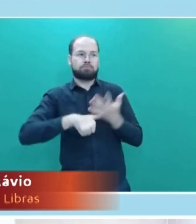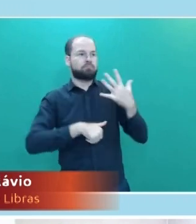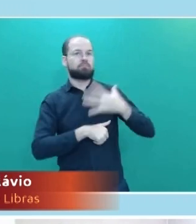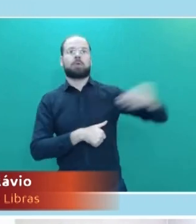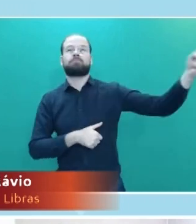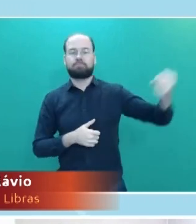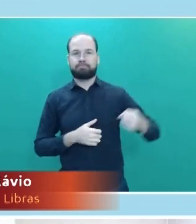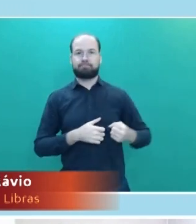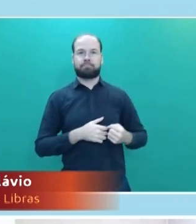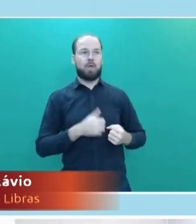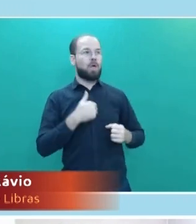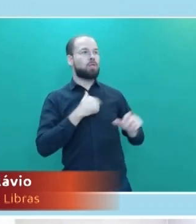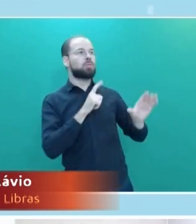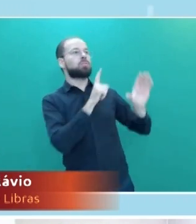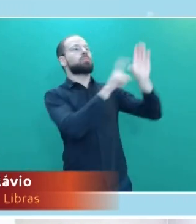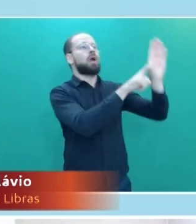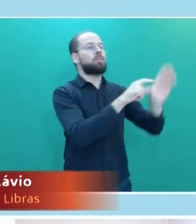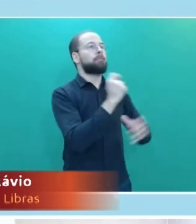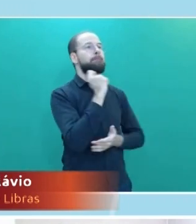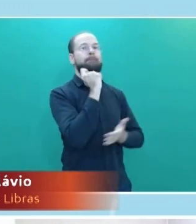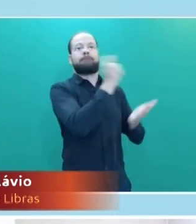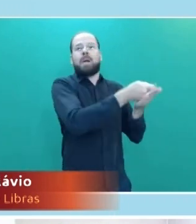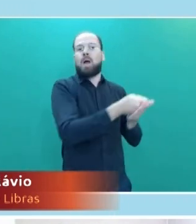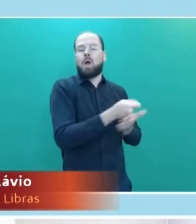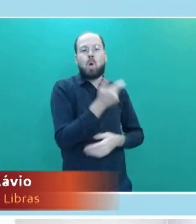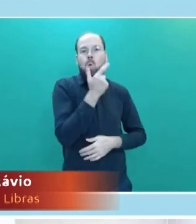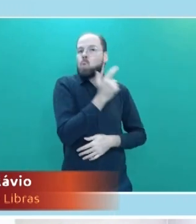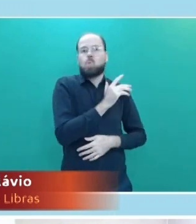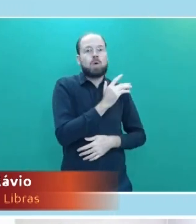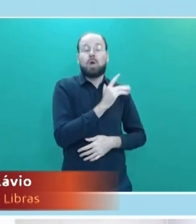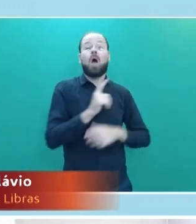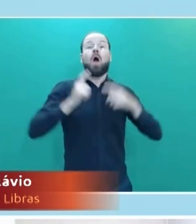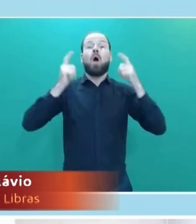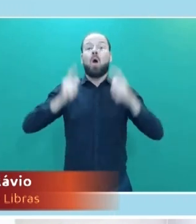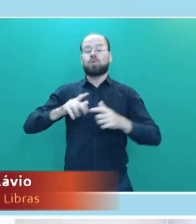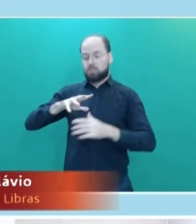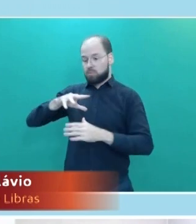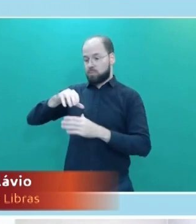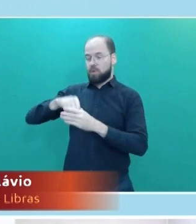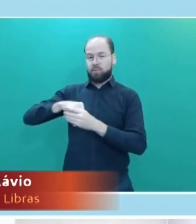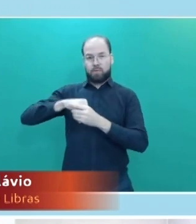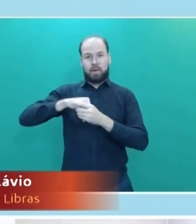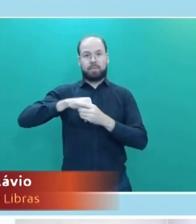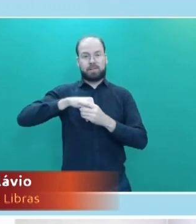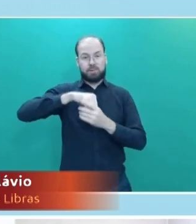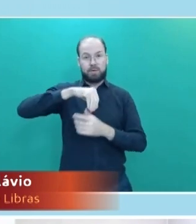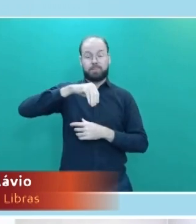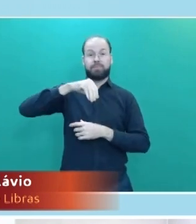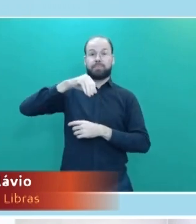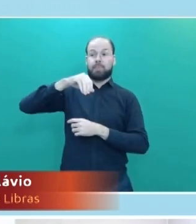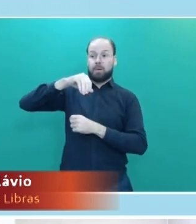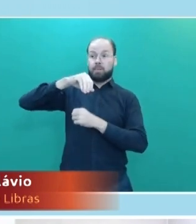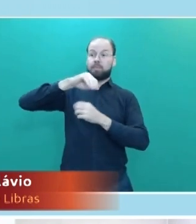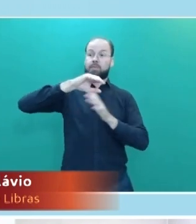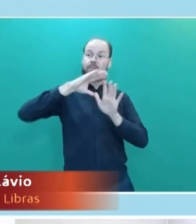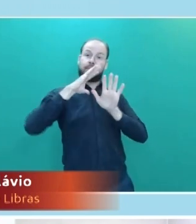geográfico. Imagine, no meio da floresta amazônica. Essa pessoa ela tem em comum com o escravo antigo que